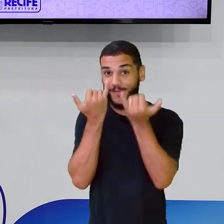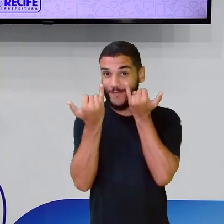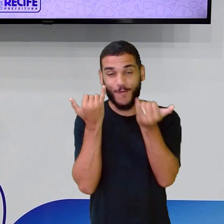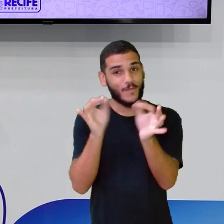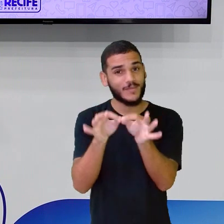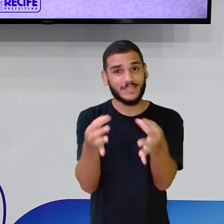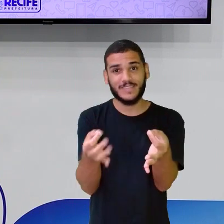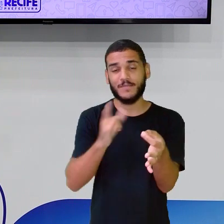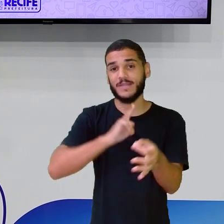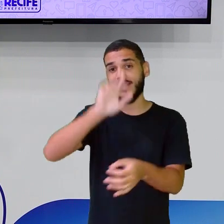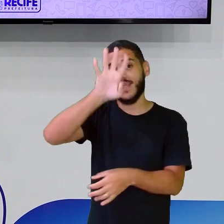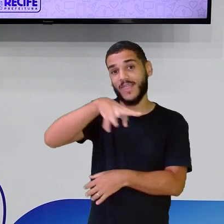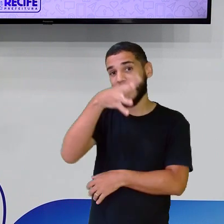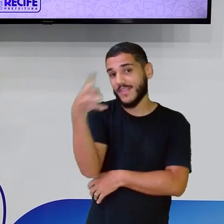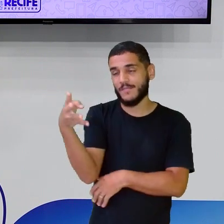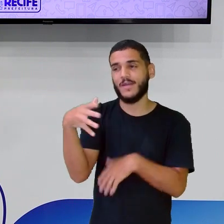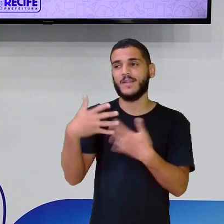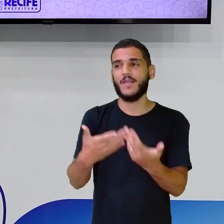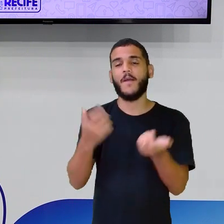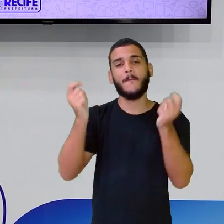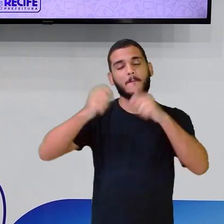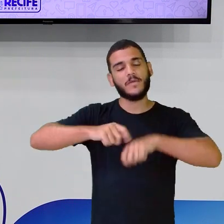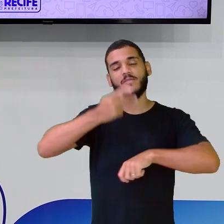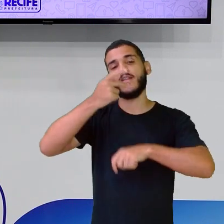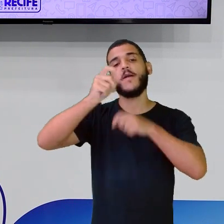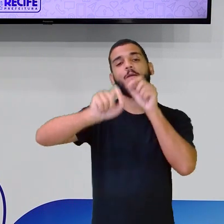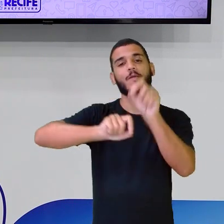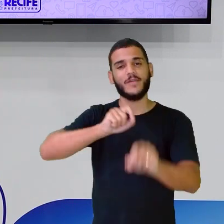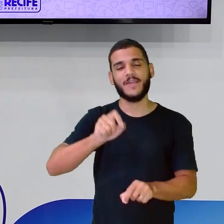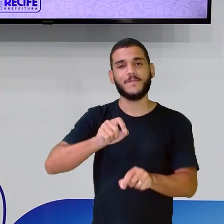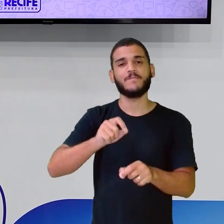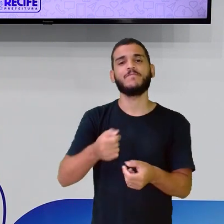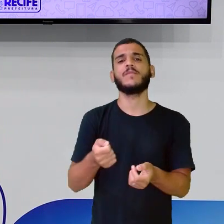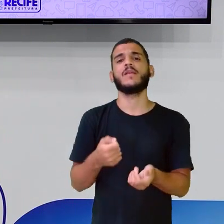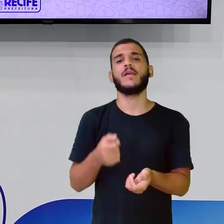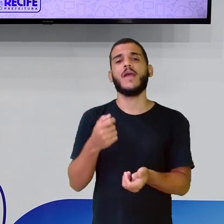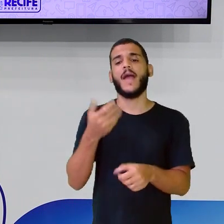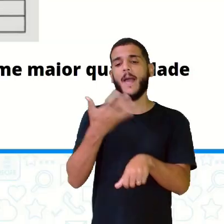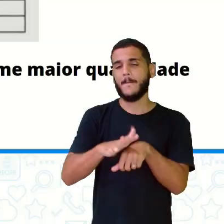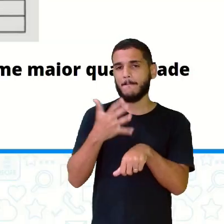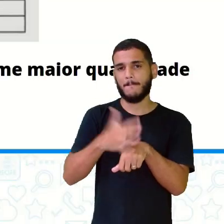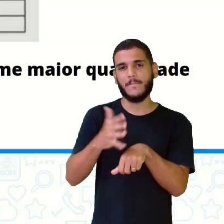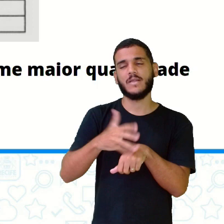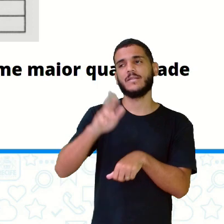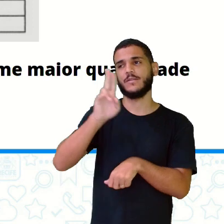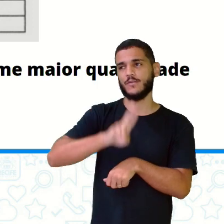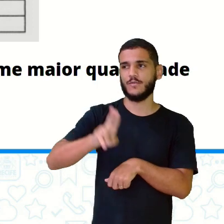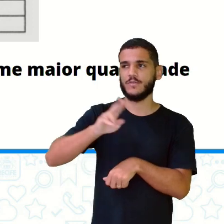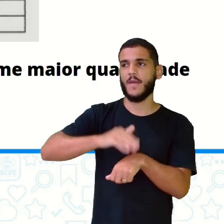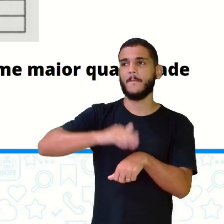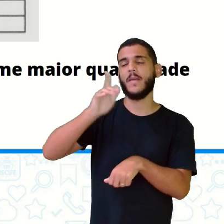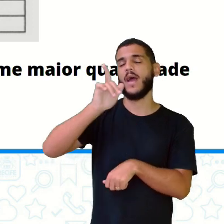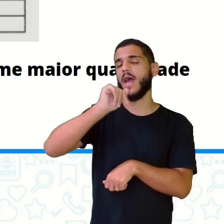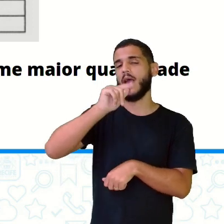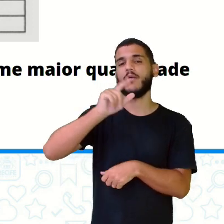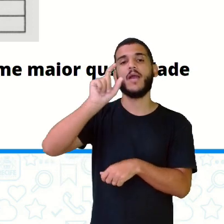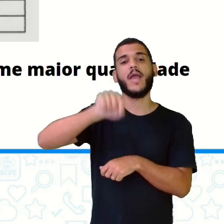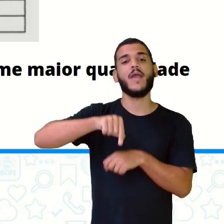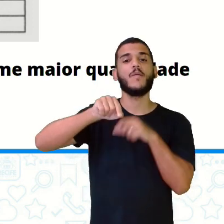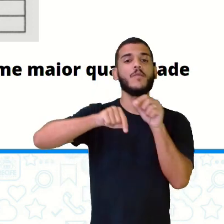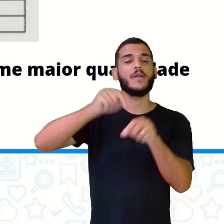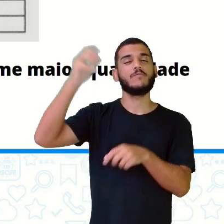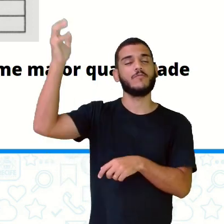nessa tabela. Então, eu posso dizer que a atividade que consome mais água é tomar